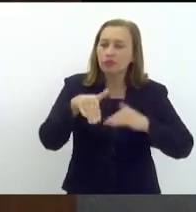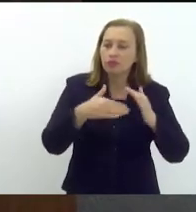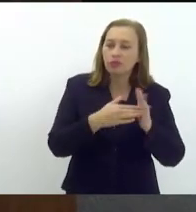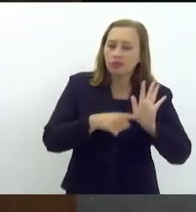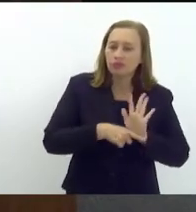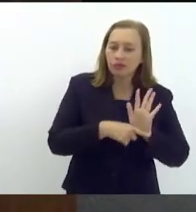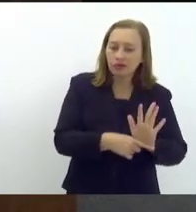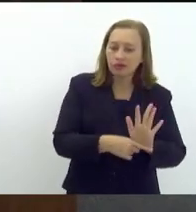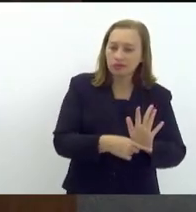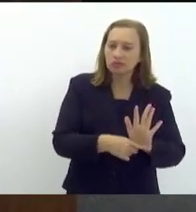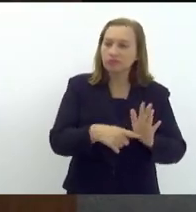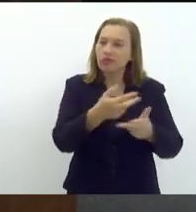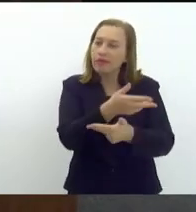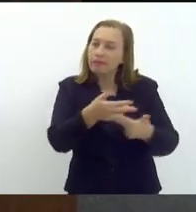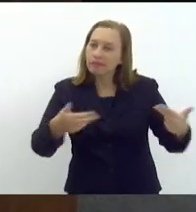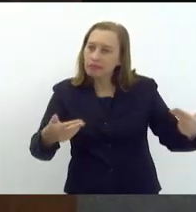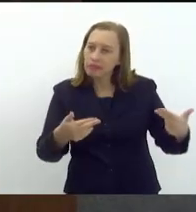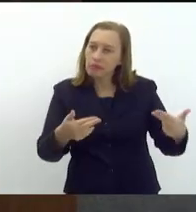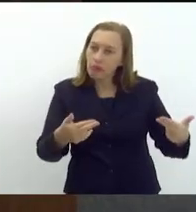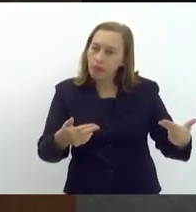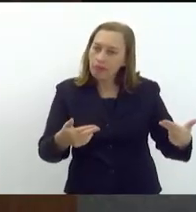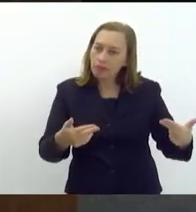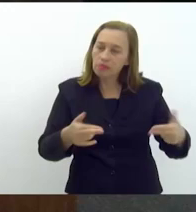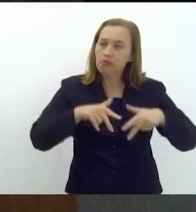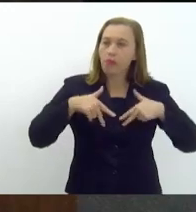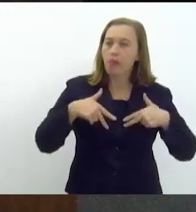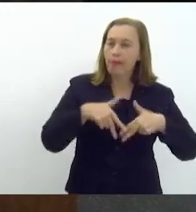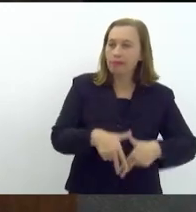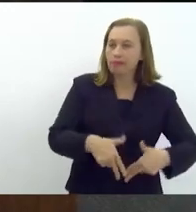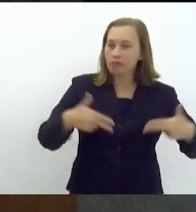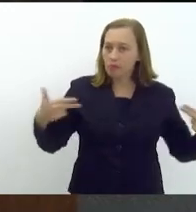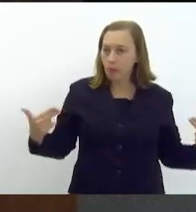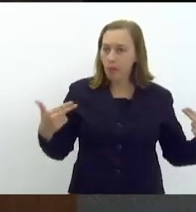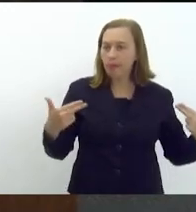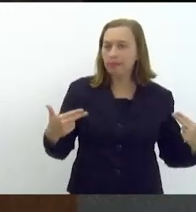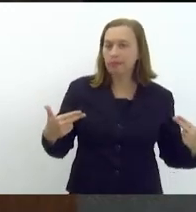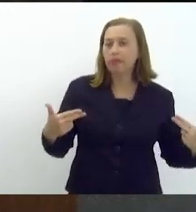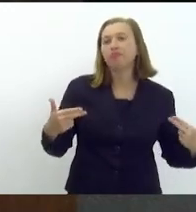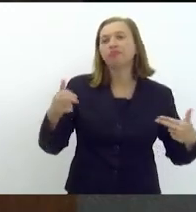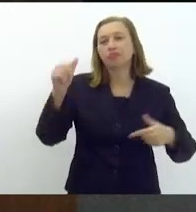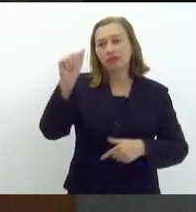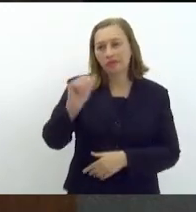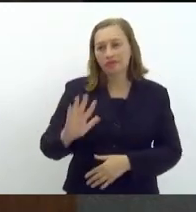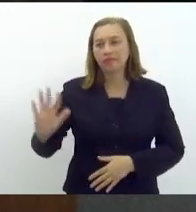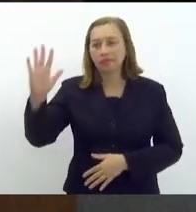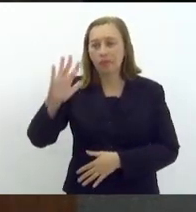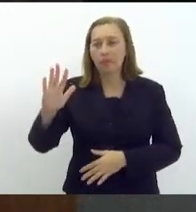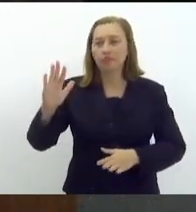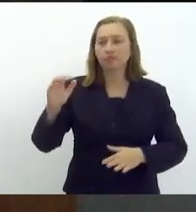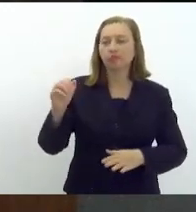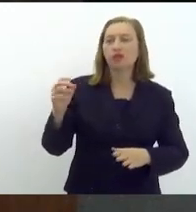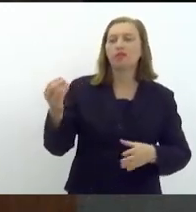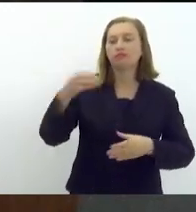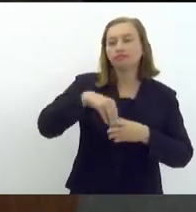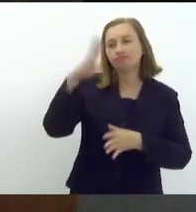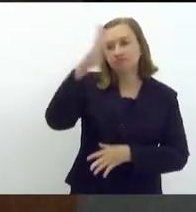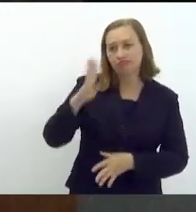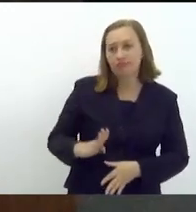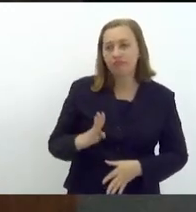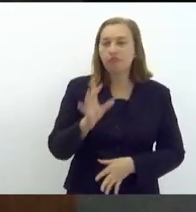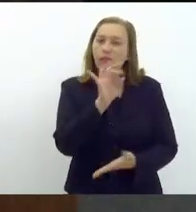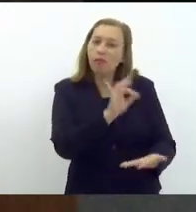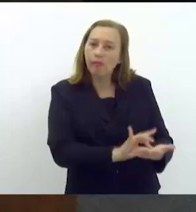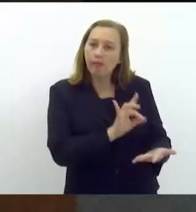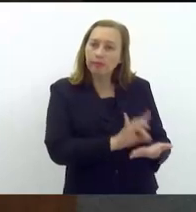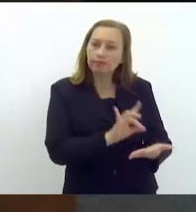das diversas racialidades etnias e nacionalidades asiáticas para o Brasil é bem verdade que o Brasil